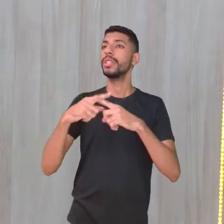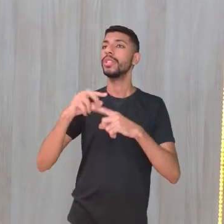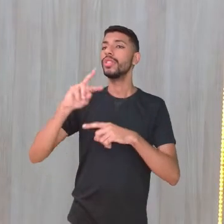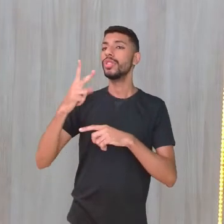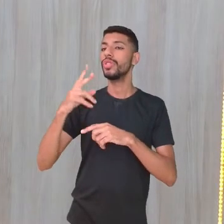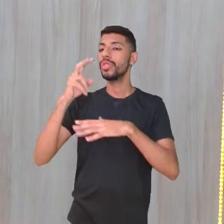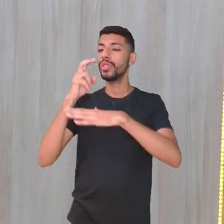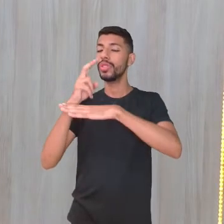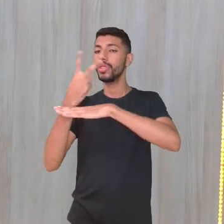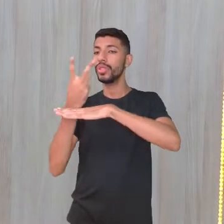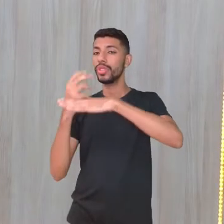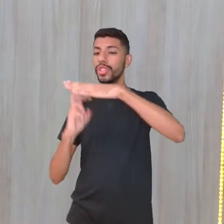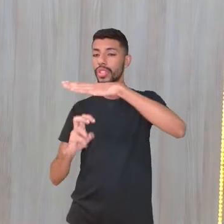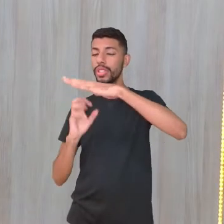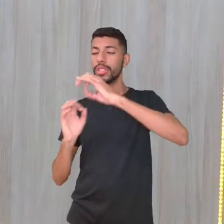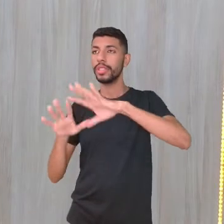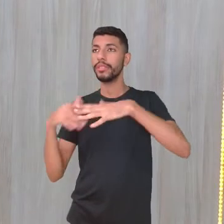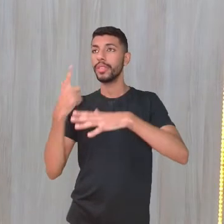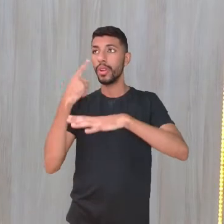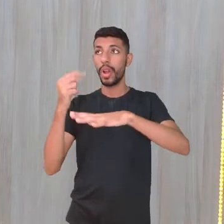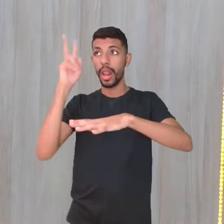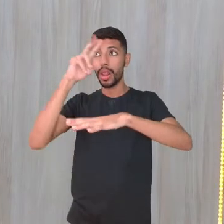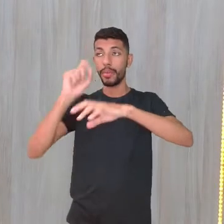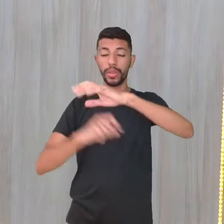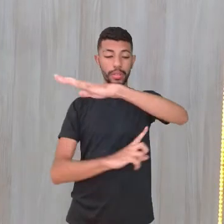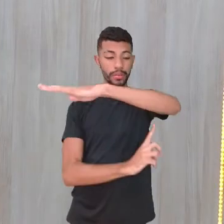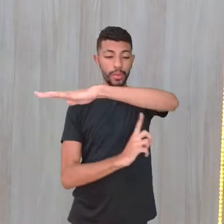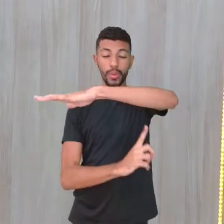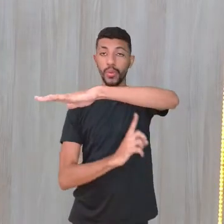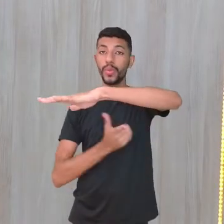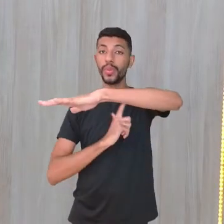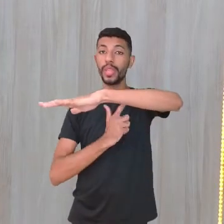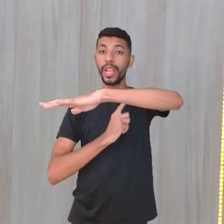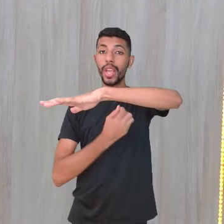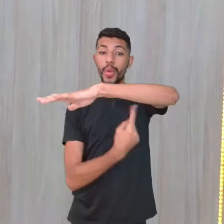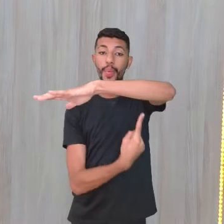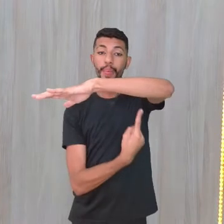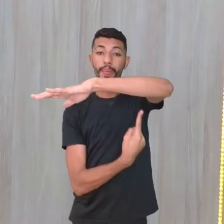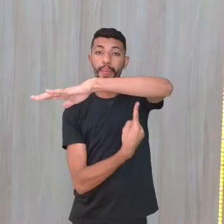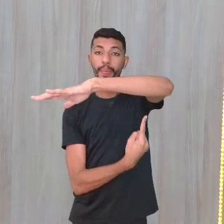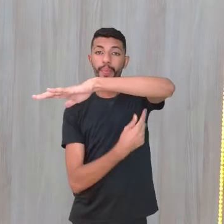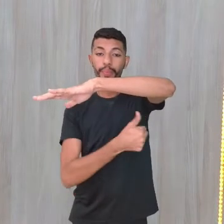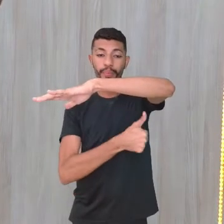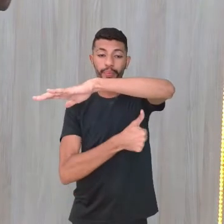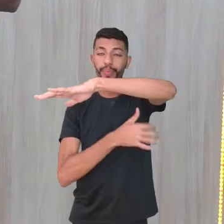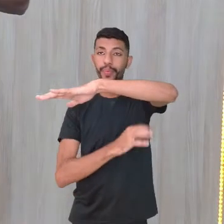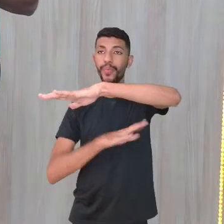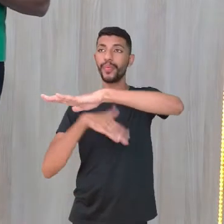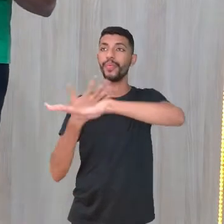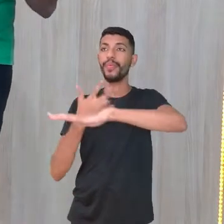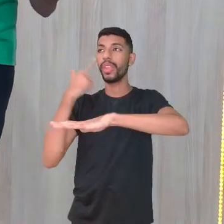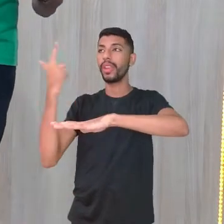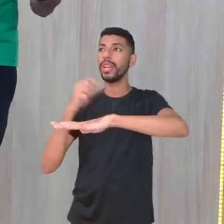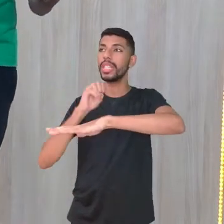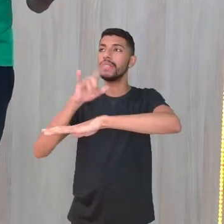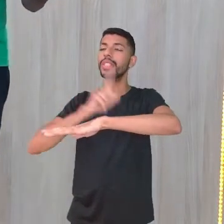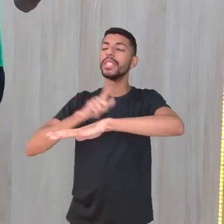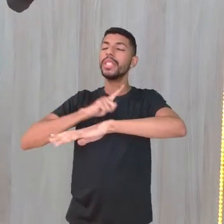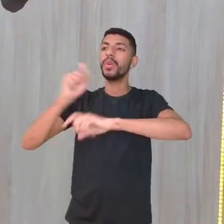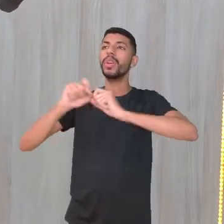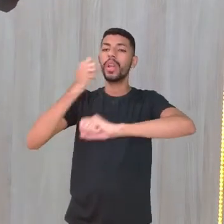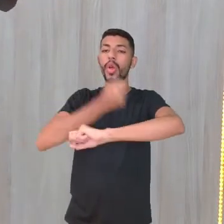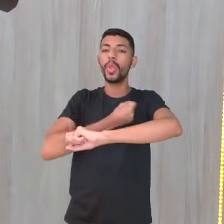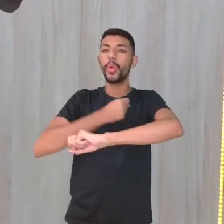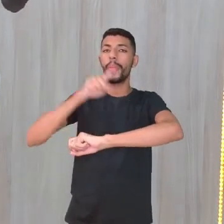o número 1, tá? Porque menos 4 dividido por 1 continua sendo menos 4. Então, se você está pegando o número inteiro e